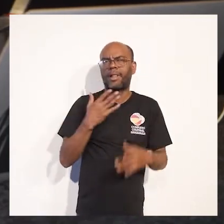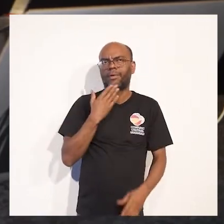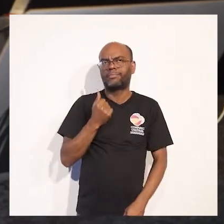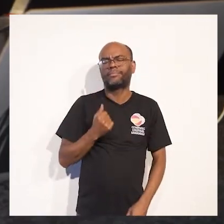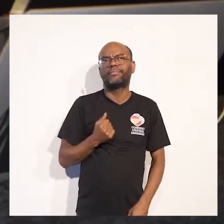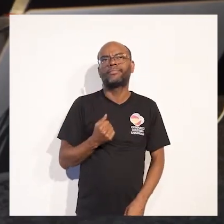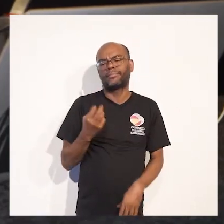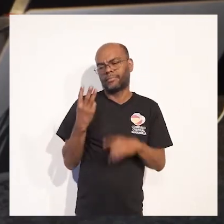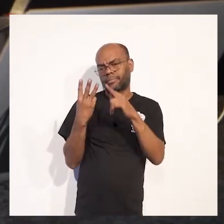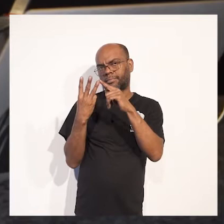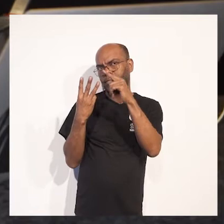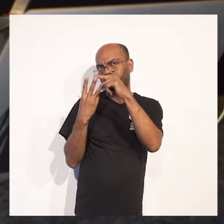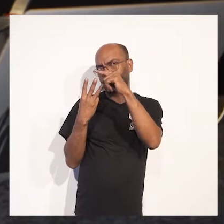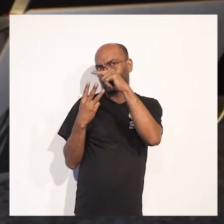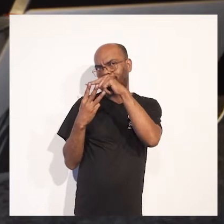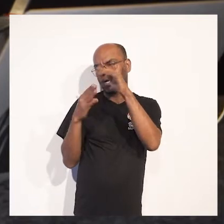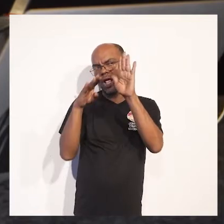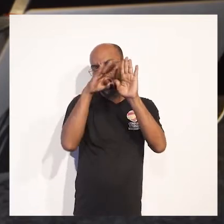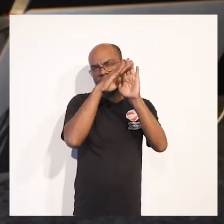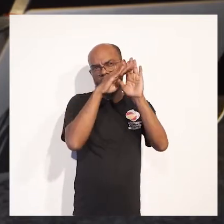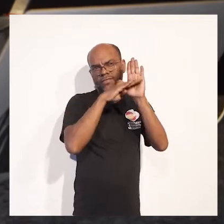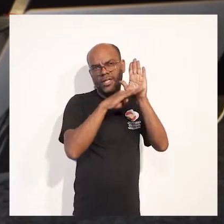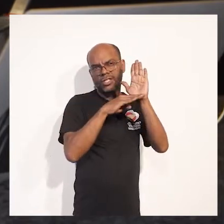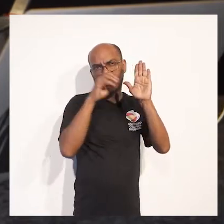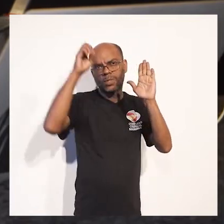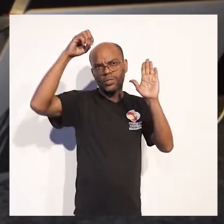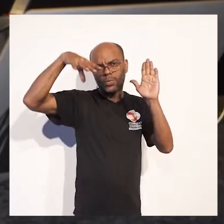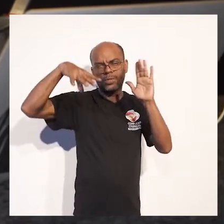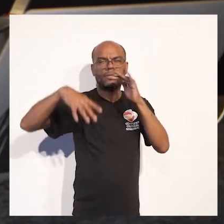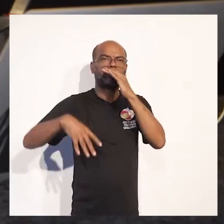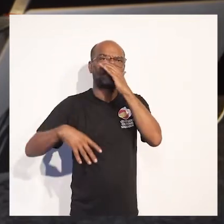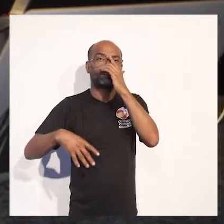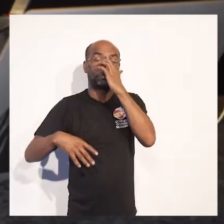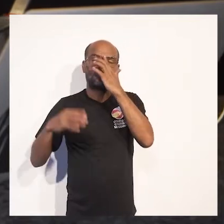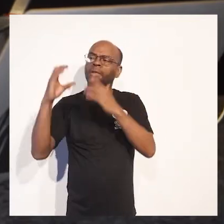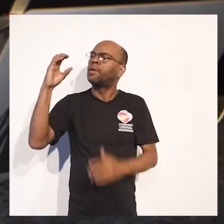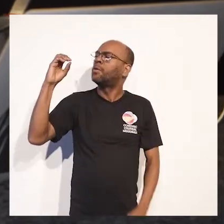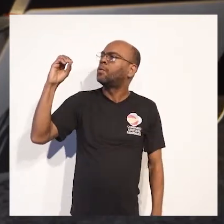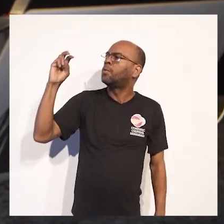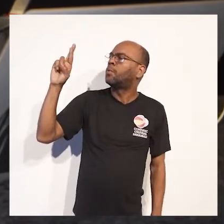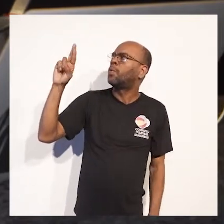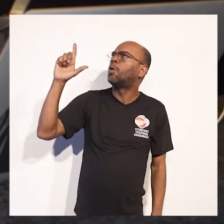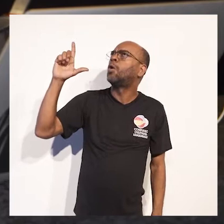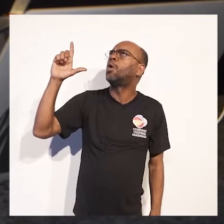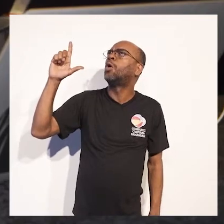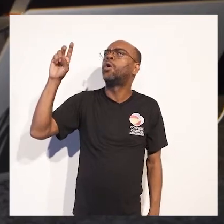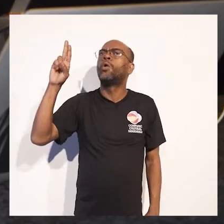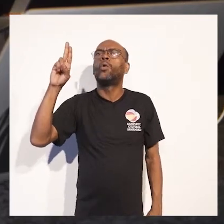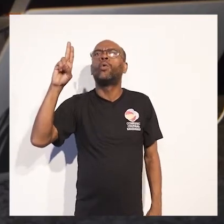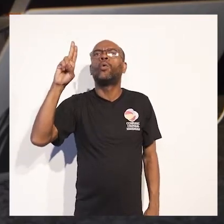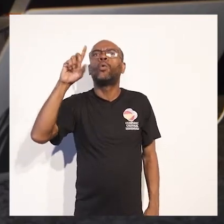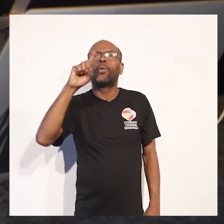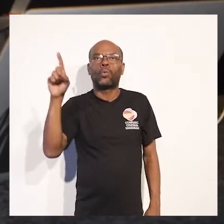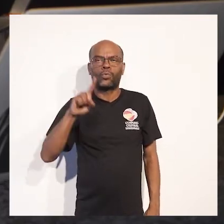Vamos para a terceira classificação das cores, que a gente chama de cor-luz, que é o que a